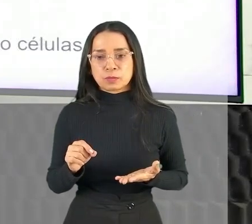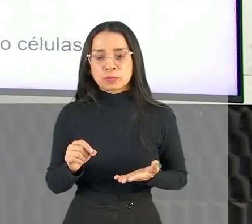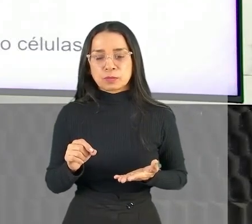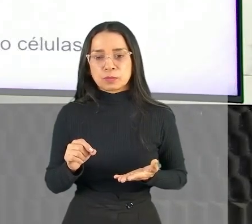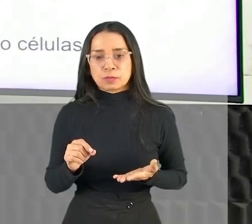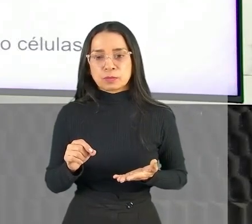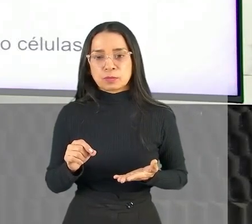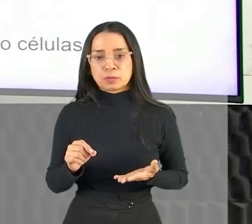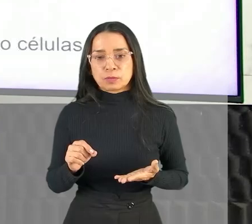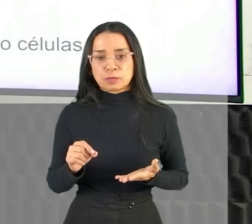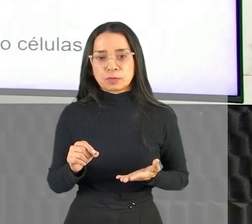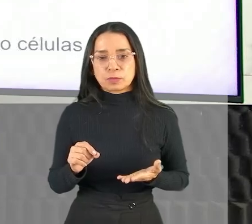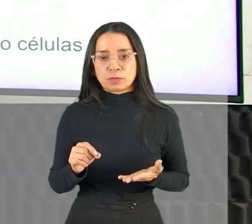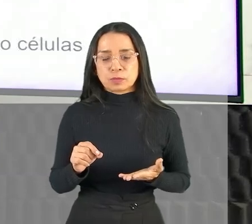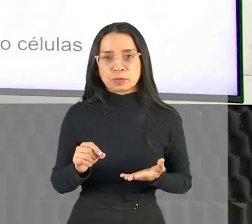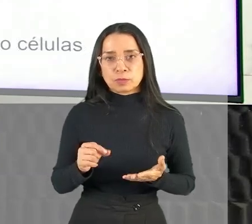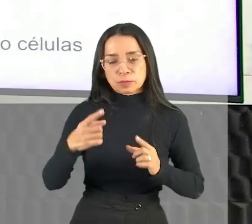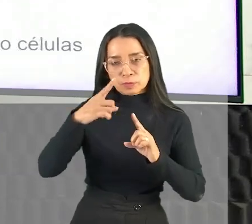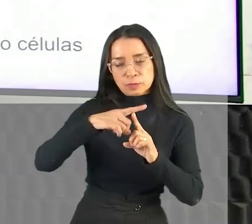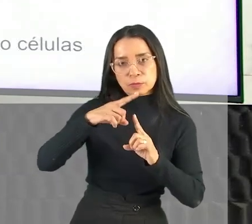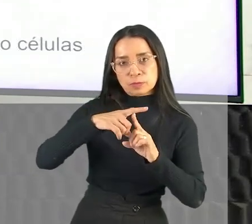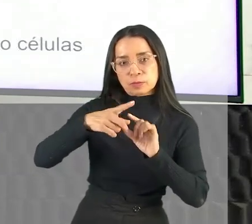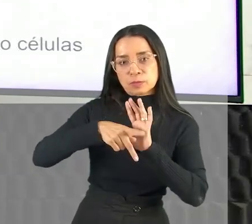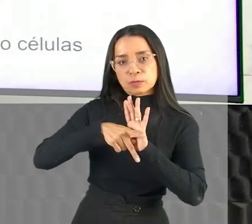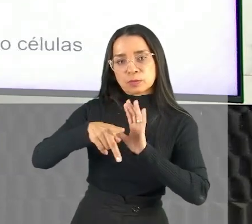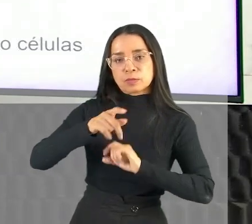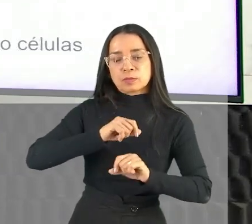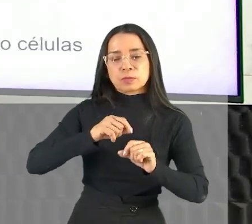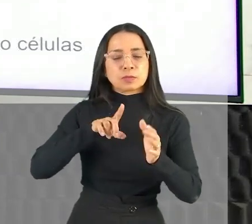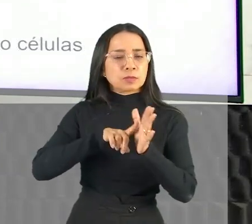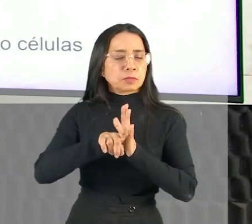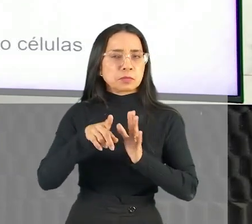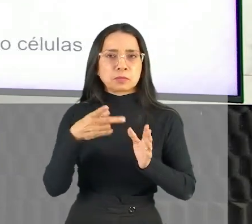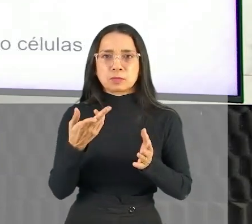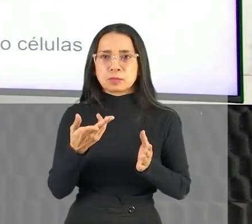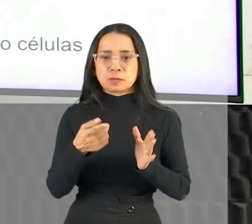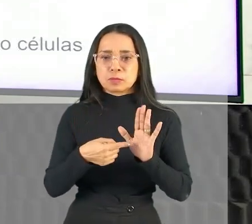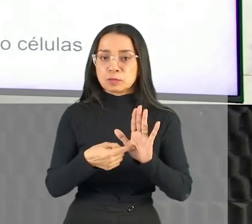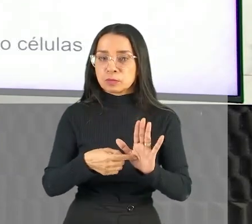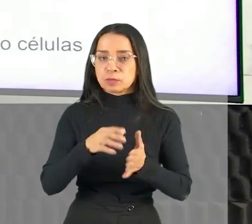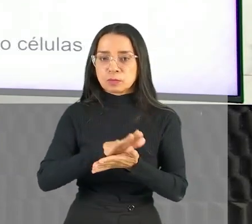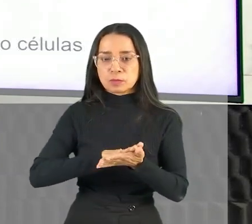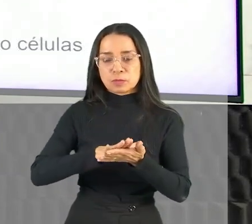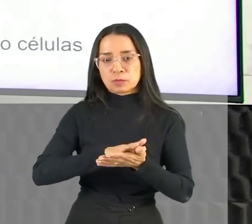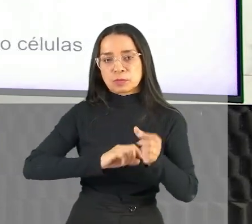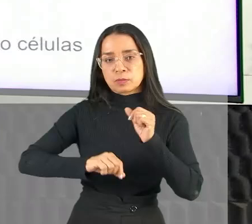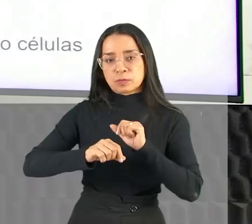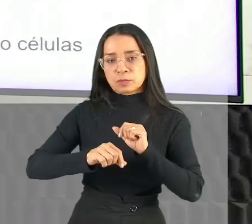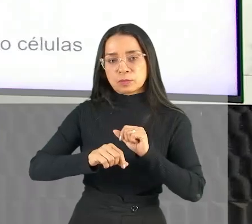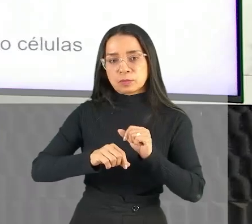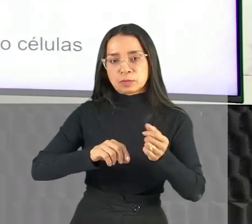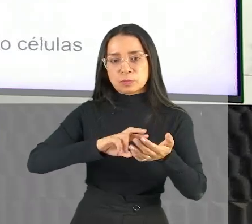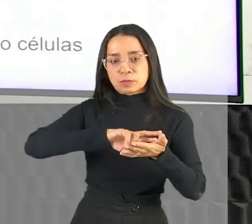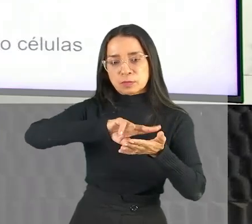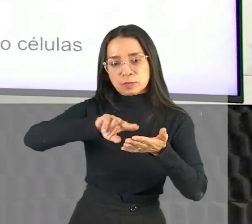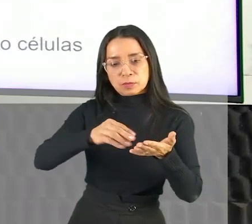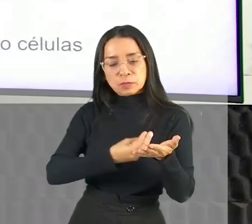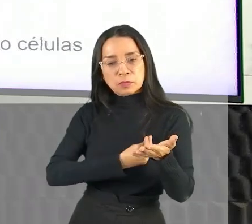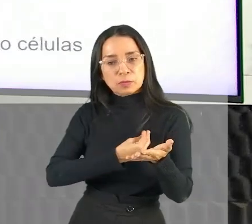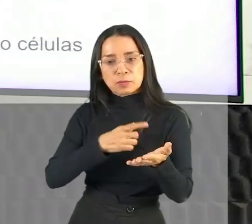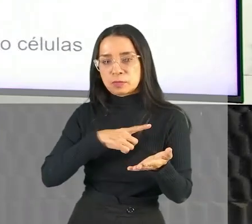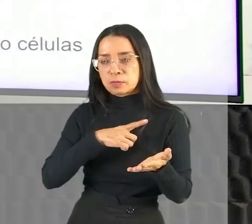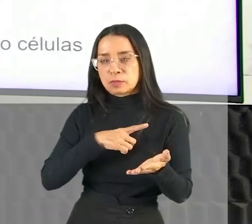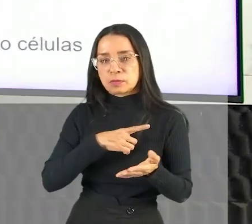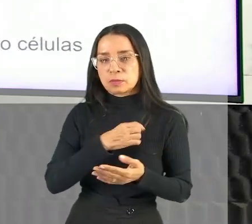Essa expressão, padrão específico. E quando a questão não disser nada, só falar, a espécie tal tem tantos cromossomos, ela